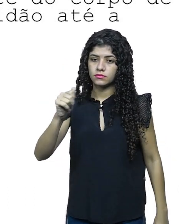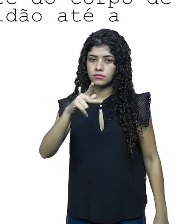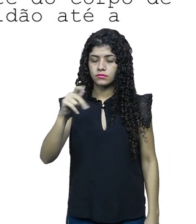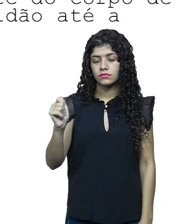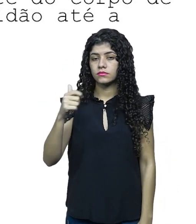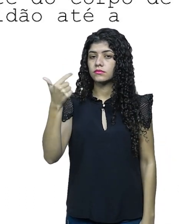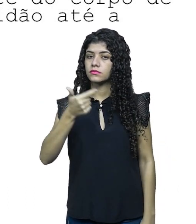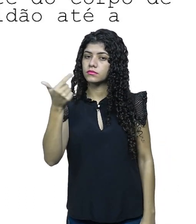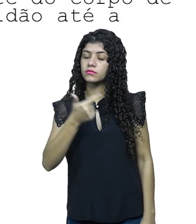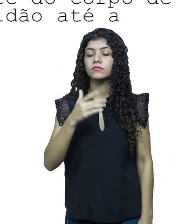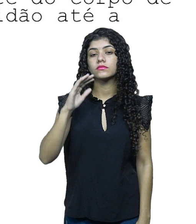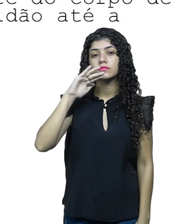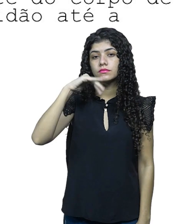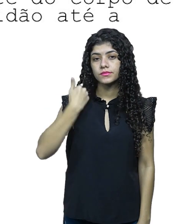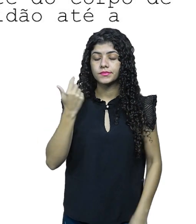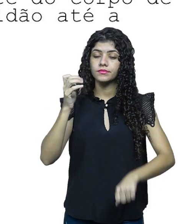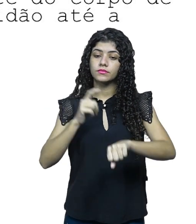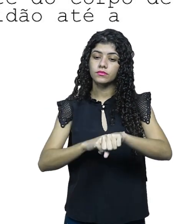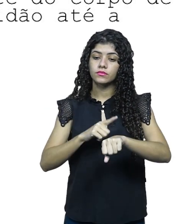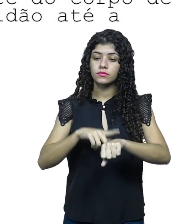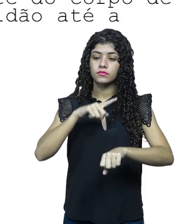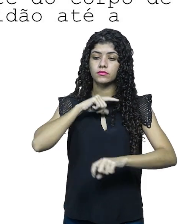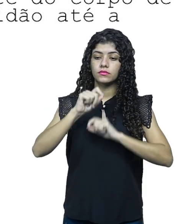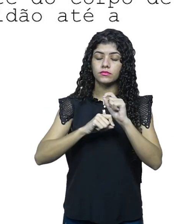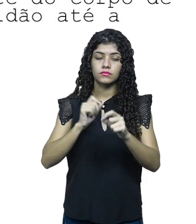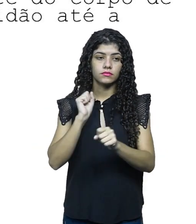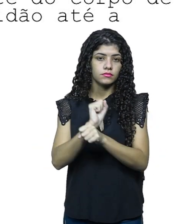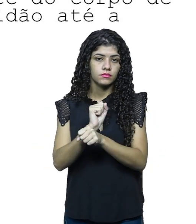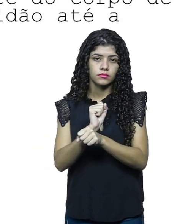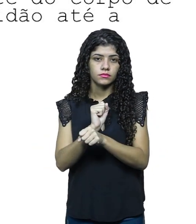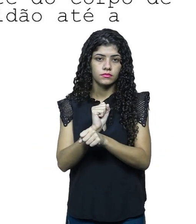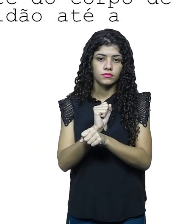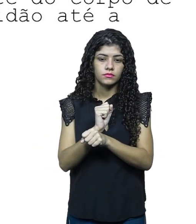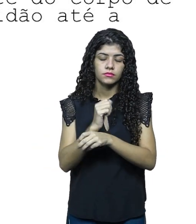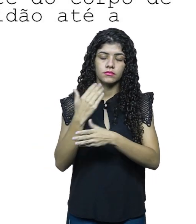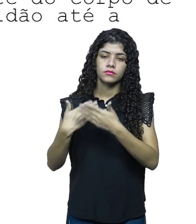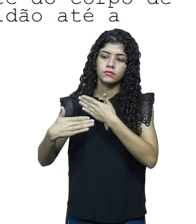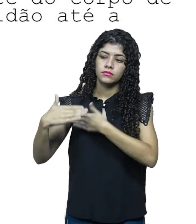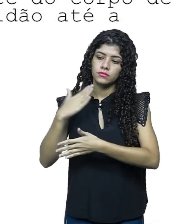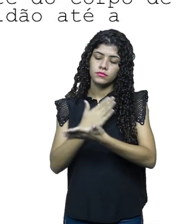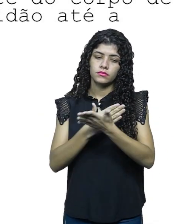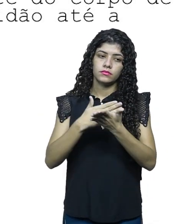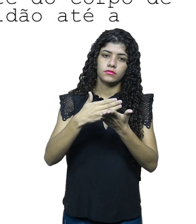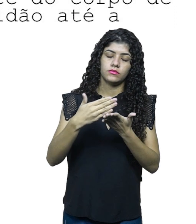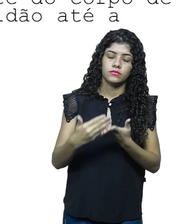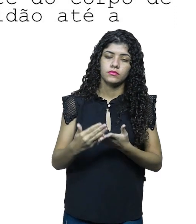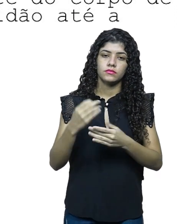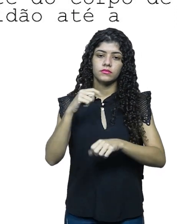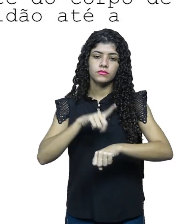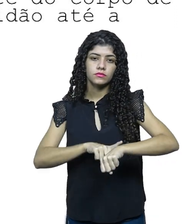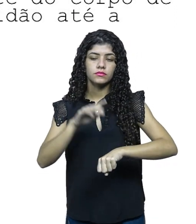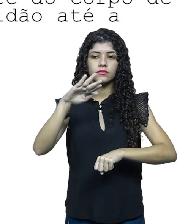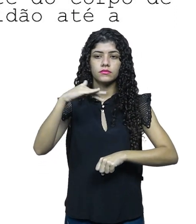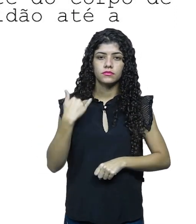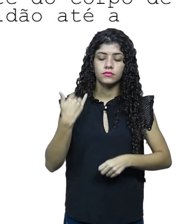II morreu. Então, é um momento que tem um corte para imagens de arquivo do momento do velório